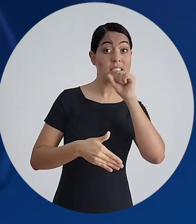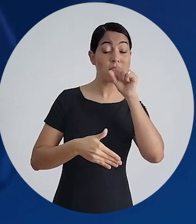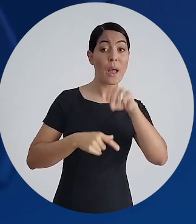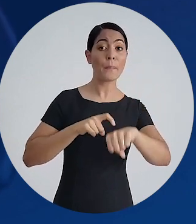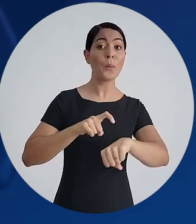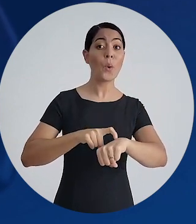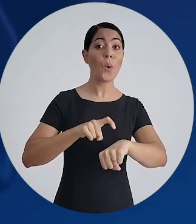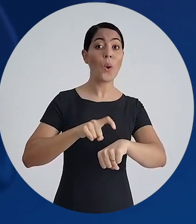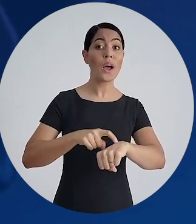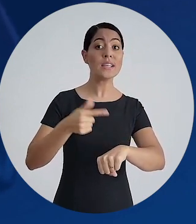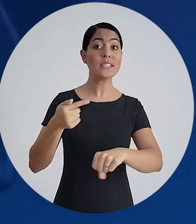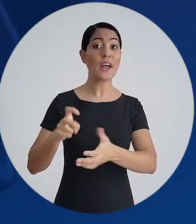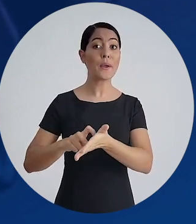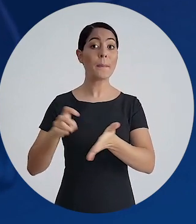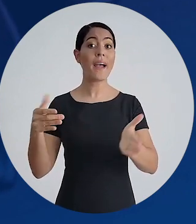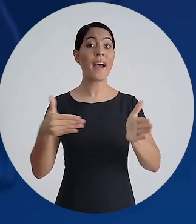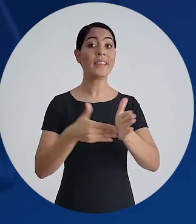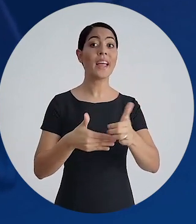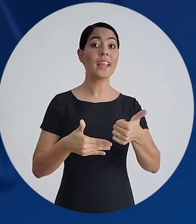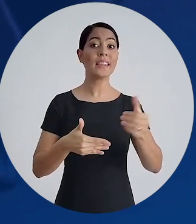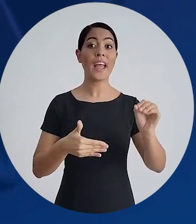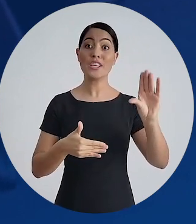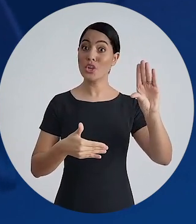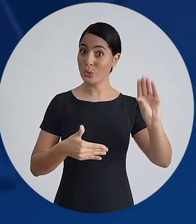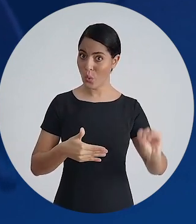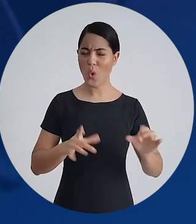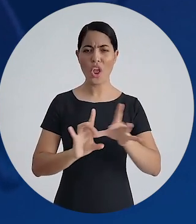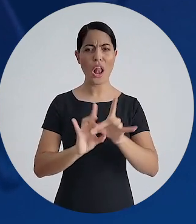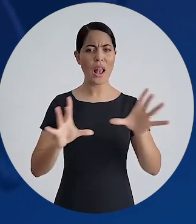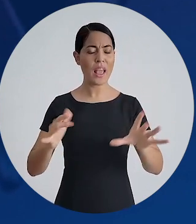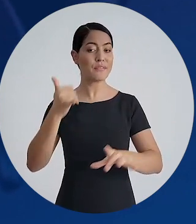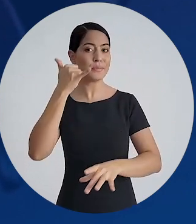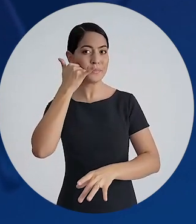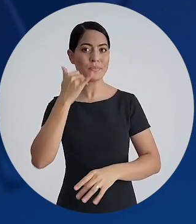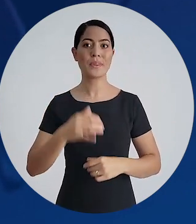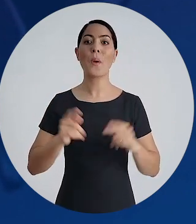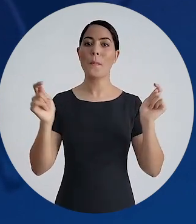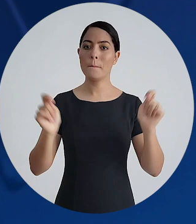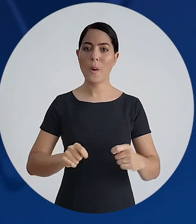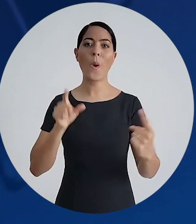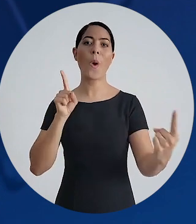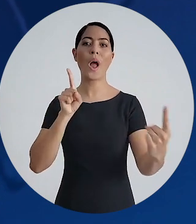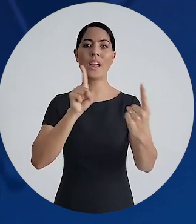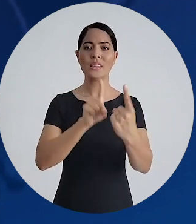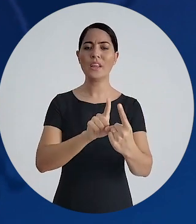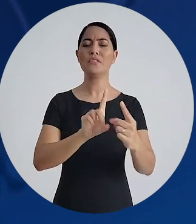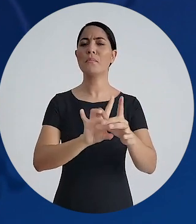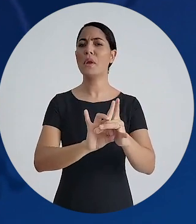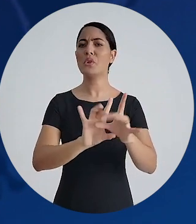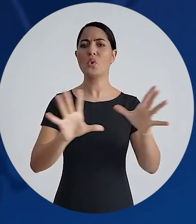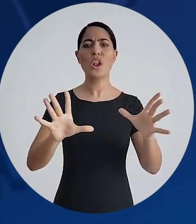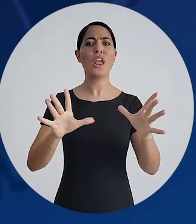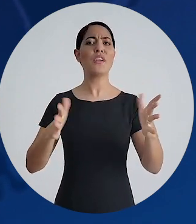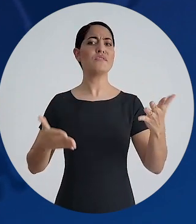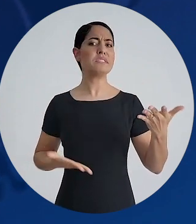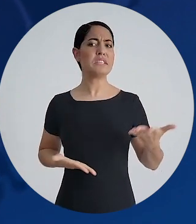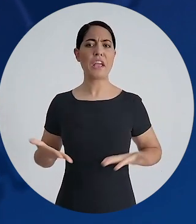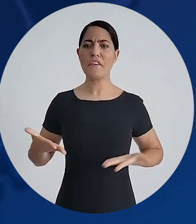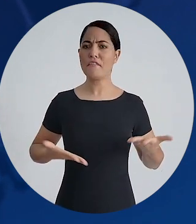7 horas da manhã às 10 horas da noite. Por meio do canal de atendimento, será permitido requerer todos os